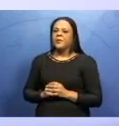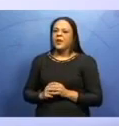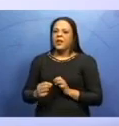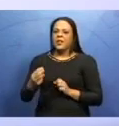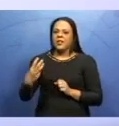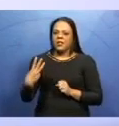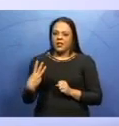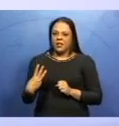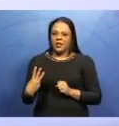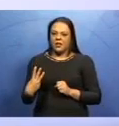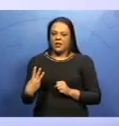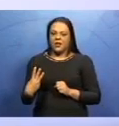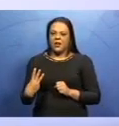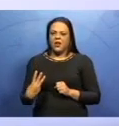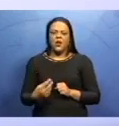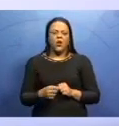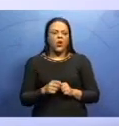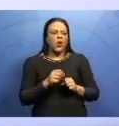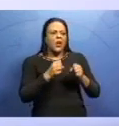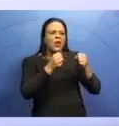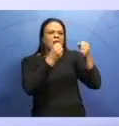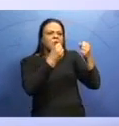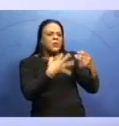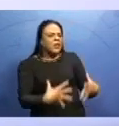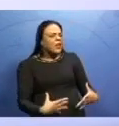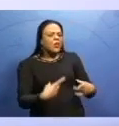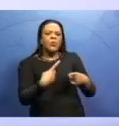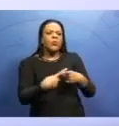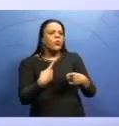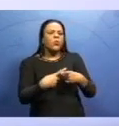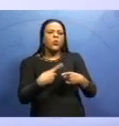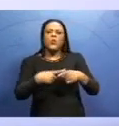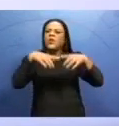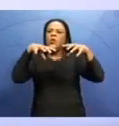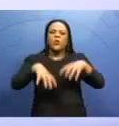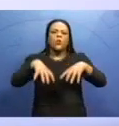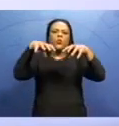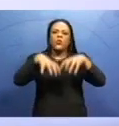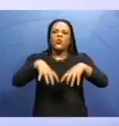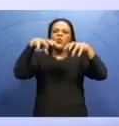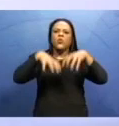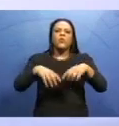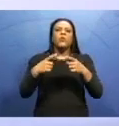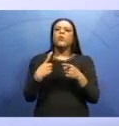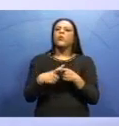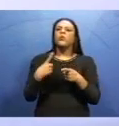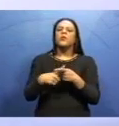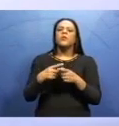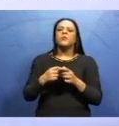3. Qual seria a explicação para a causa da chuva? Por que a chuva acontecia?